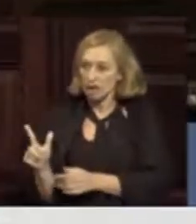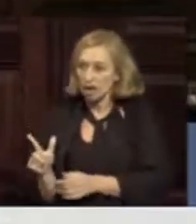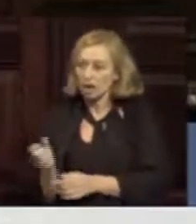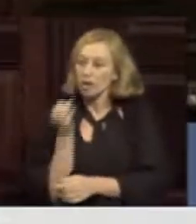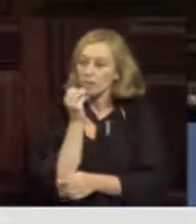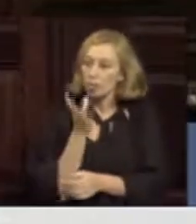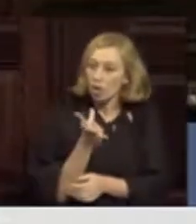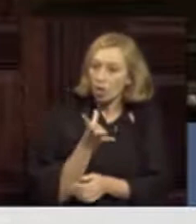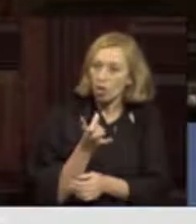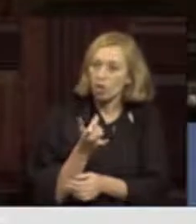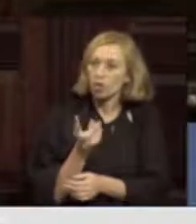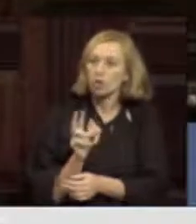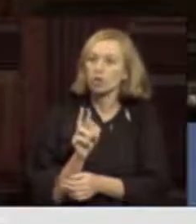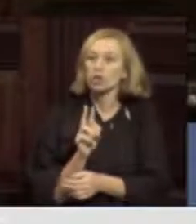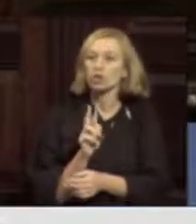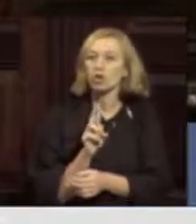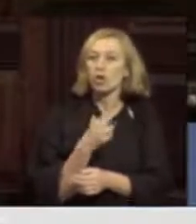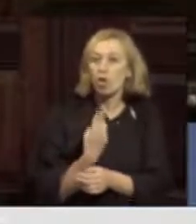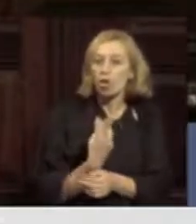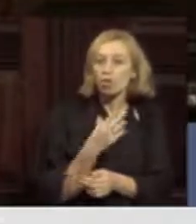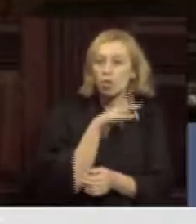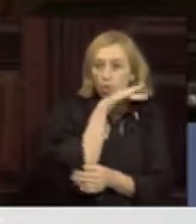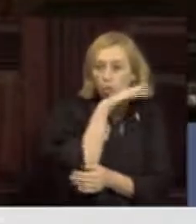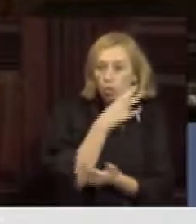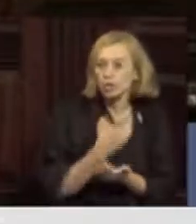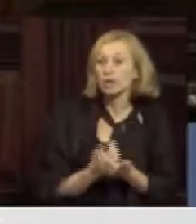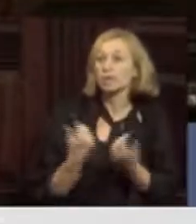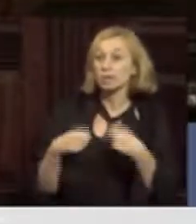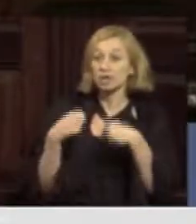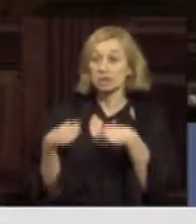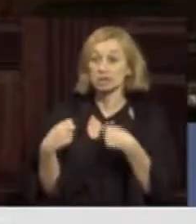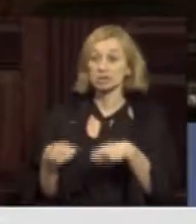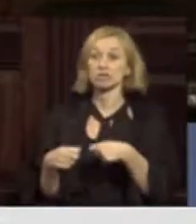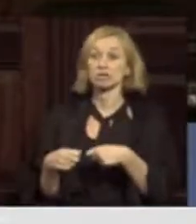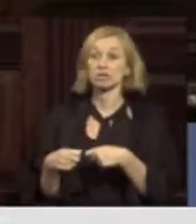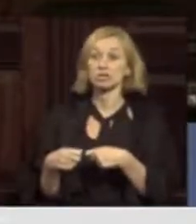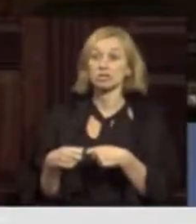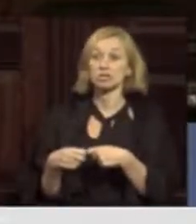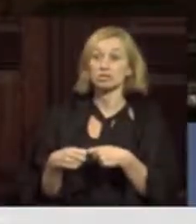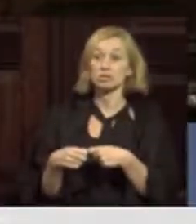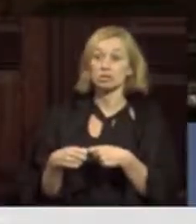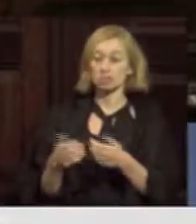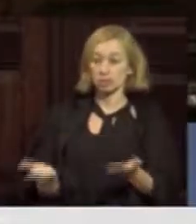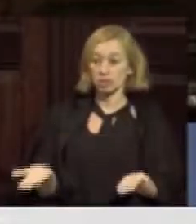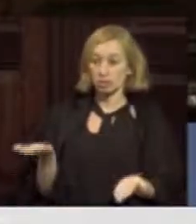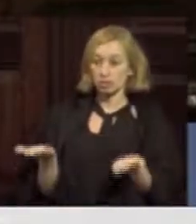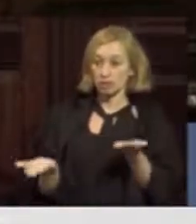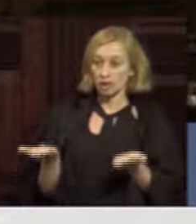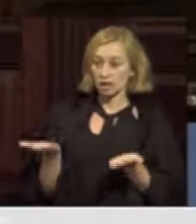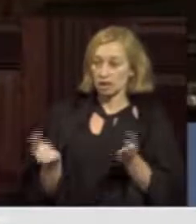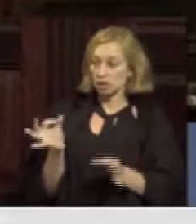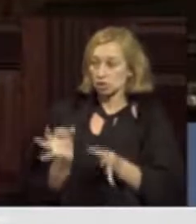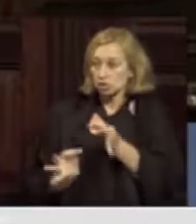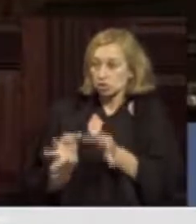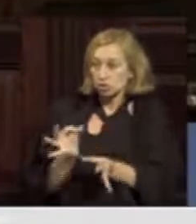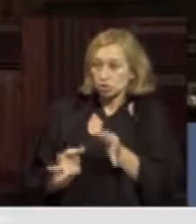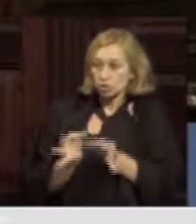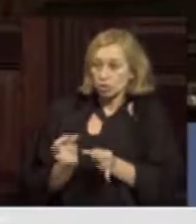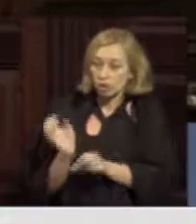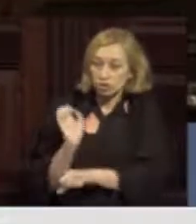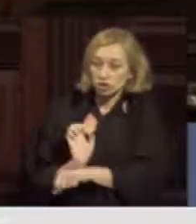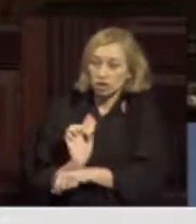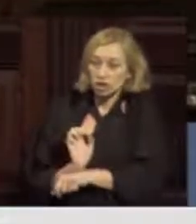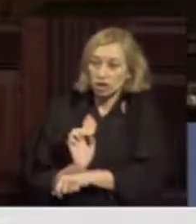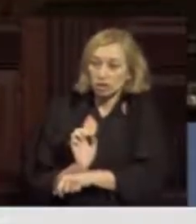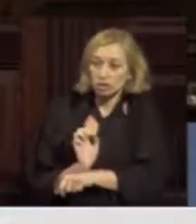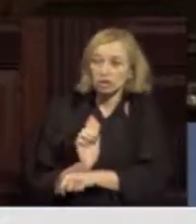quem diz que todo incentivo fiscal é ruim. É preciso colocar isso numa balança que seja justa para que o Estado do Rio, de